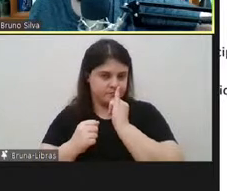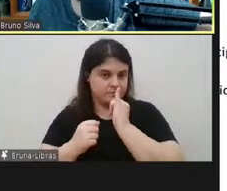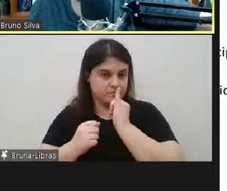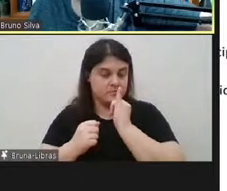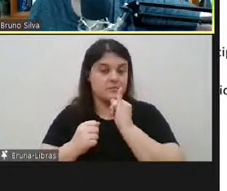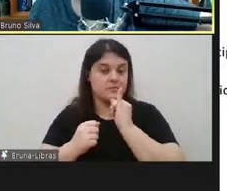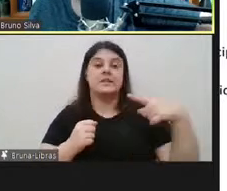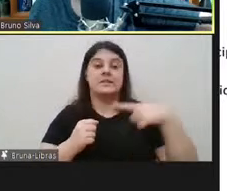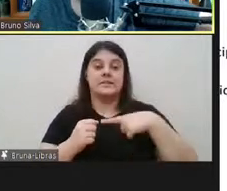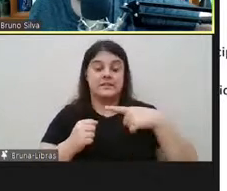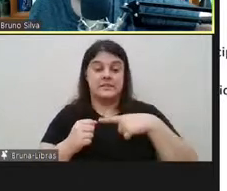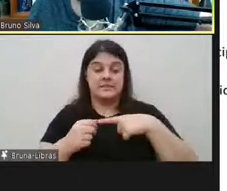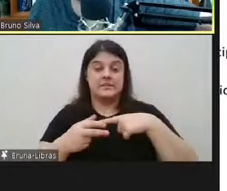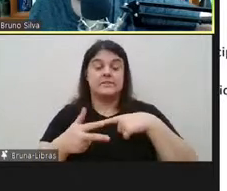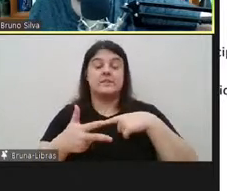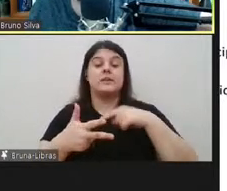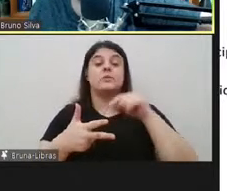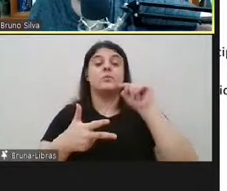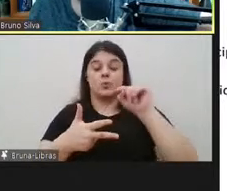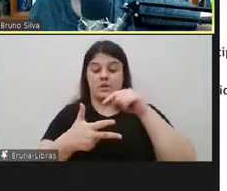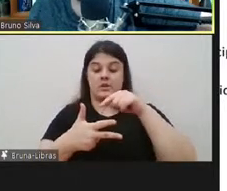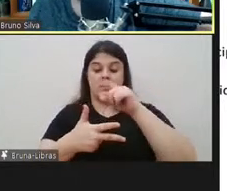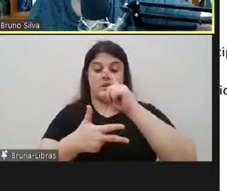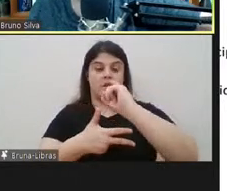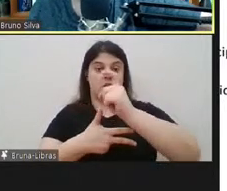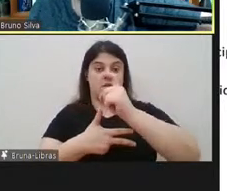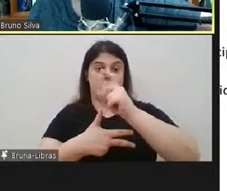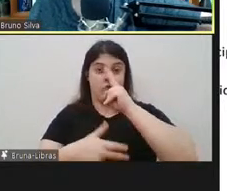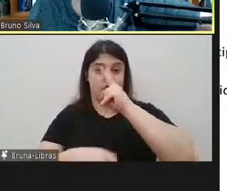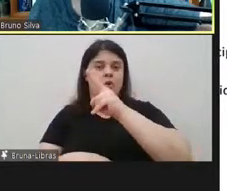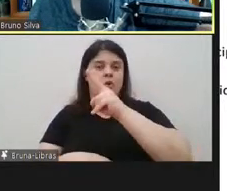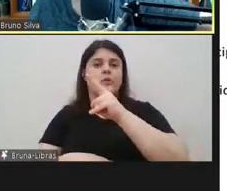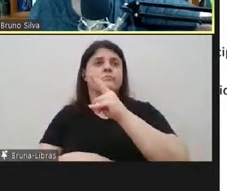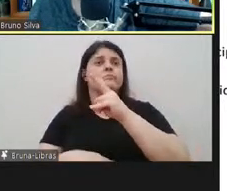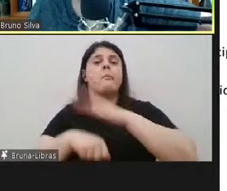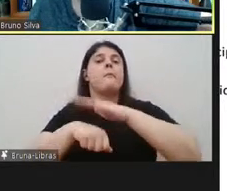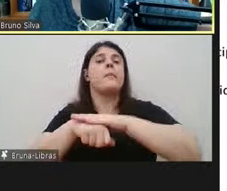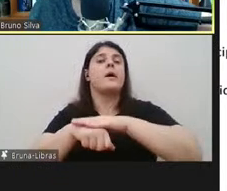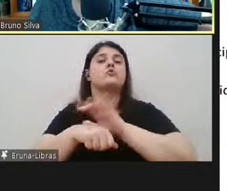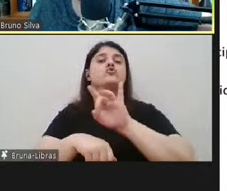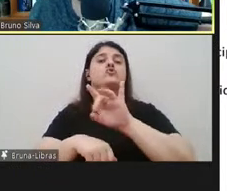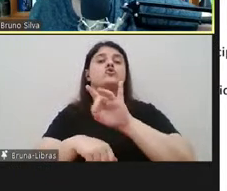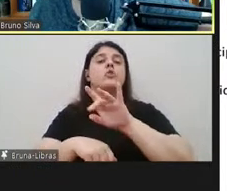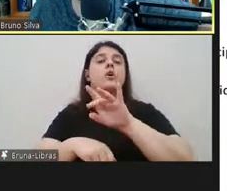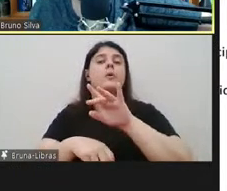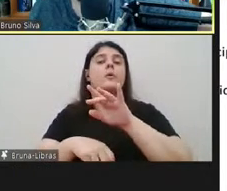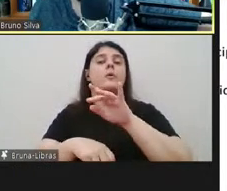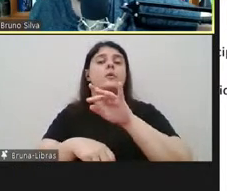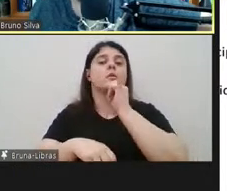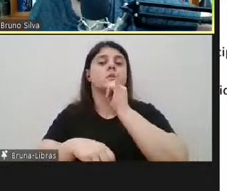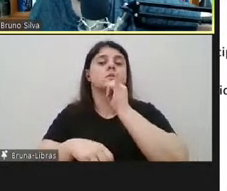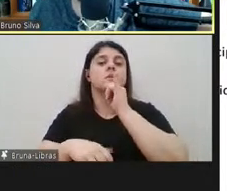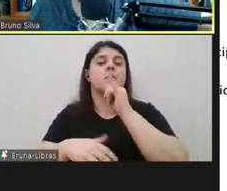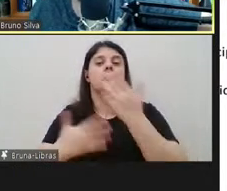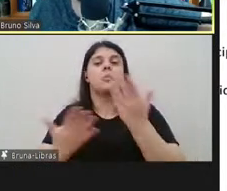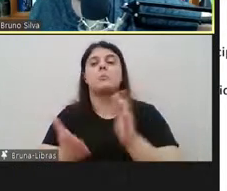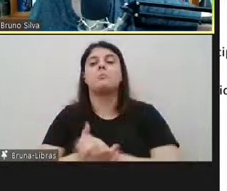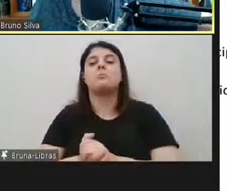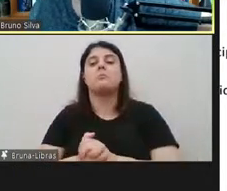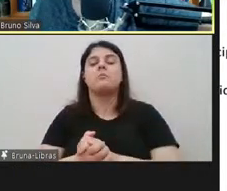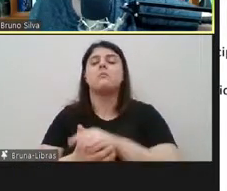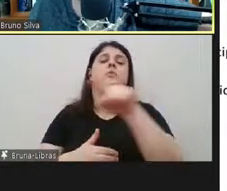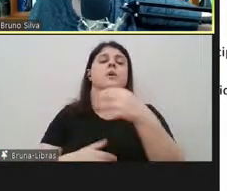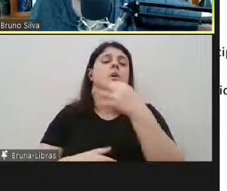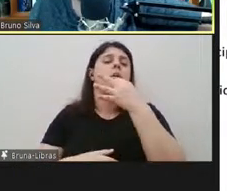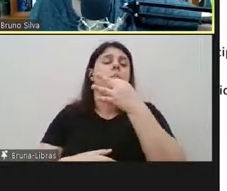nós temos um executivo extremamente forte dar um exemplo de algo que só o Executivo pode fazer vou te pegar meu super canetinha aqui para escrever não